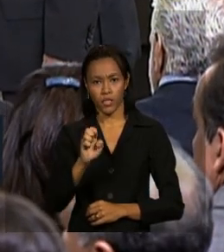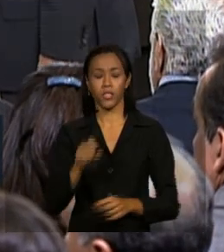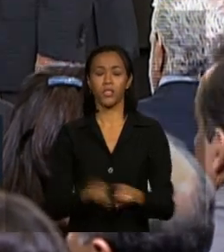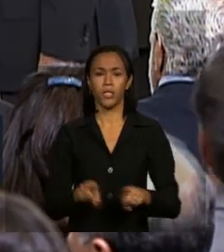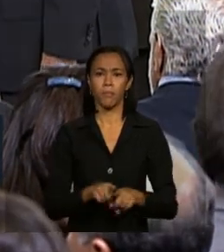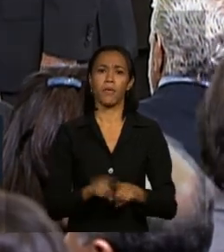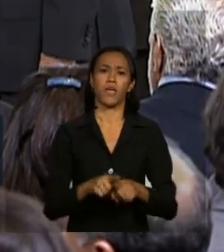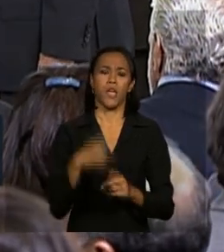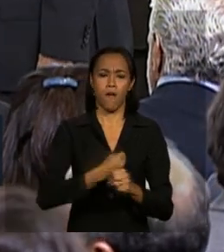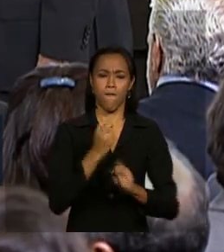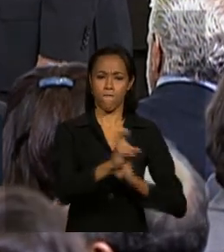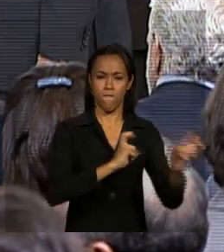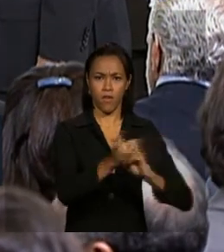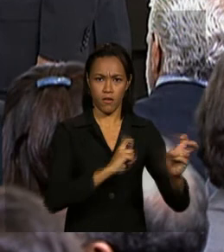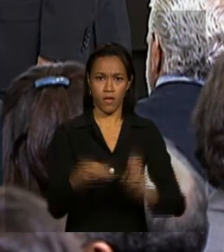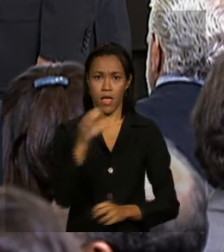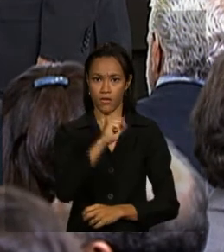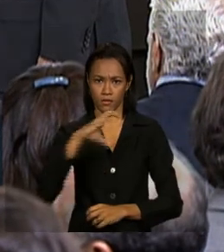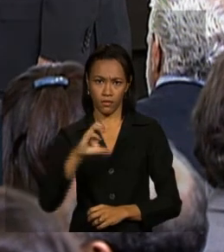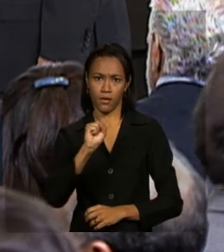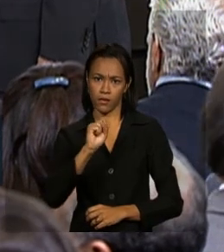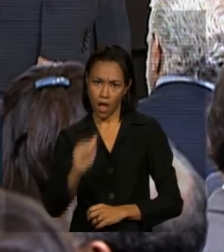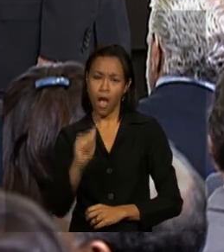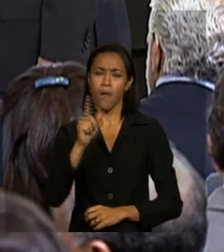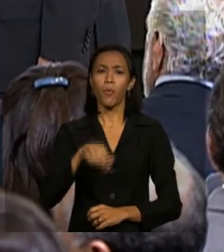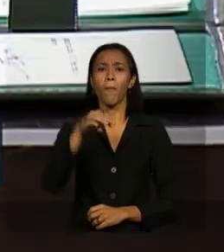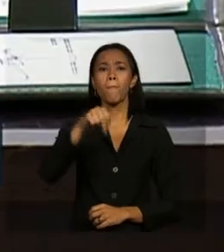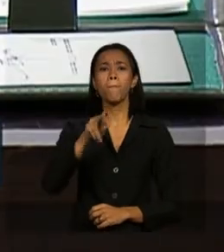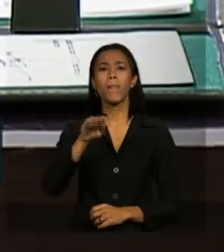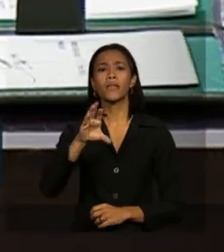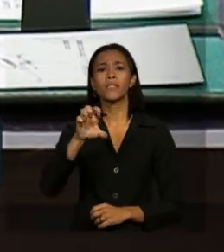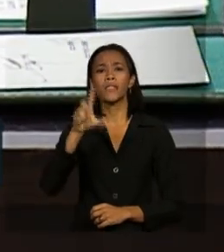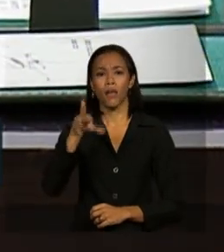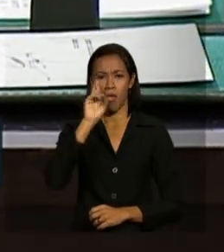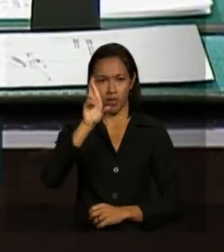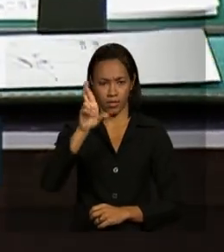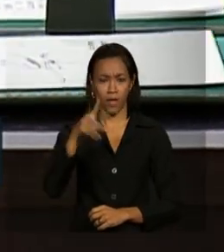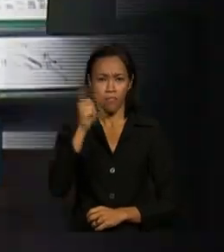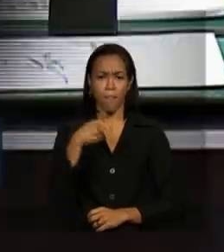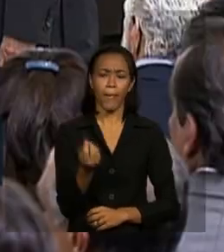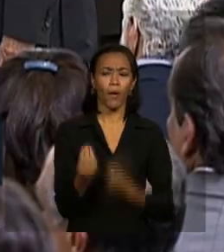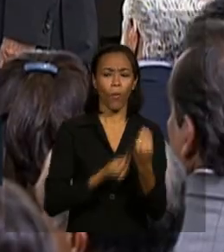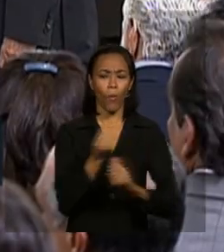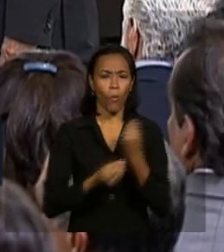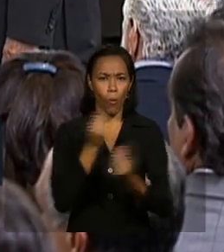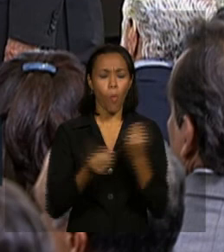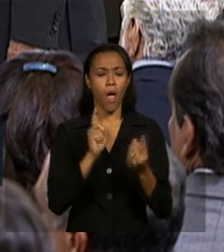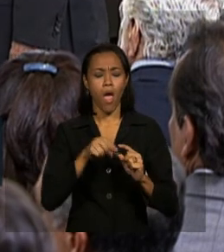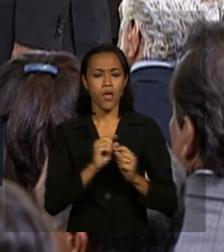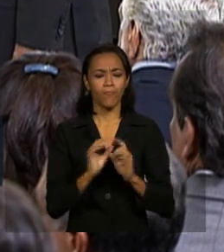centro-atlântica s.a. representada por Marcello Spinelli para implementação de ações